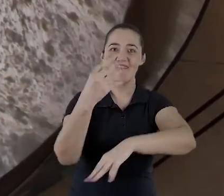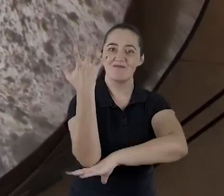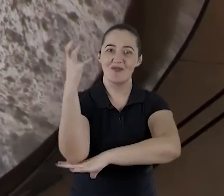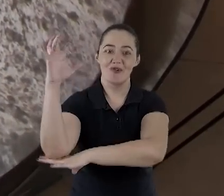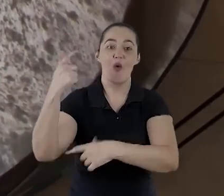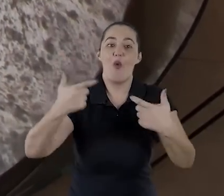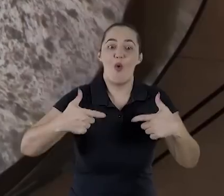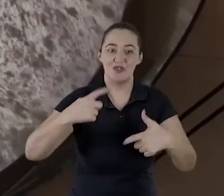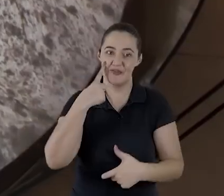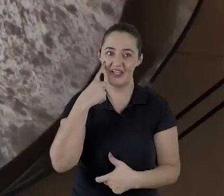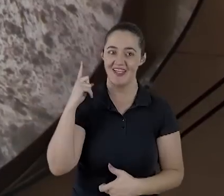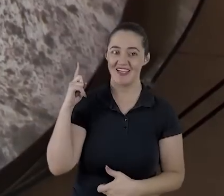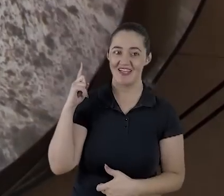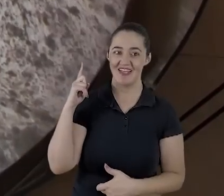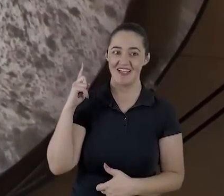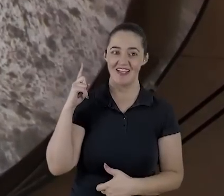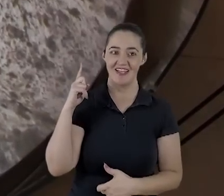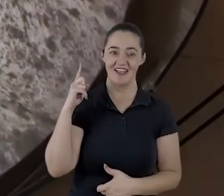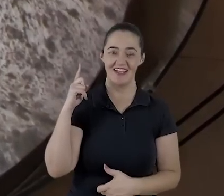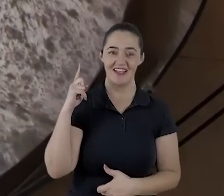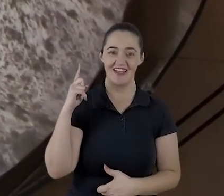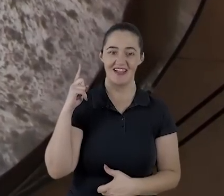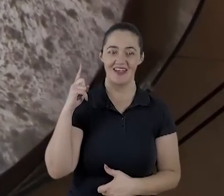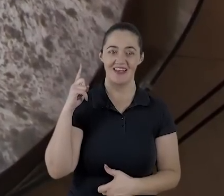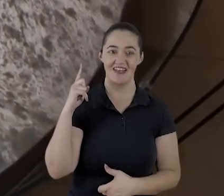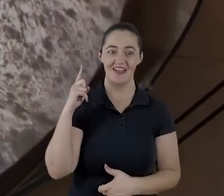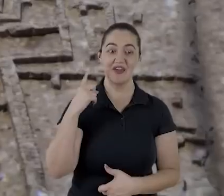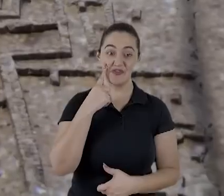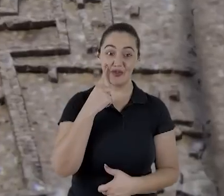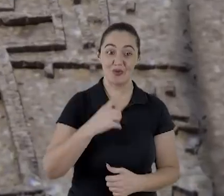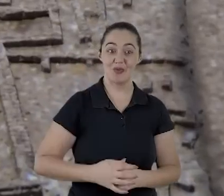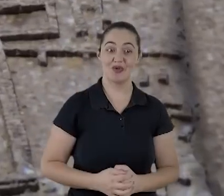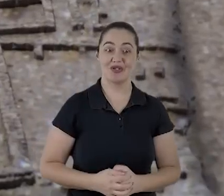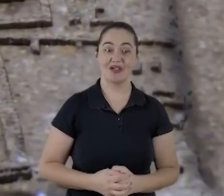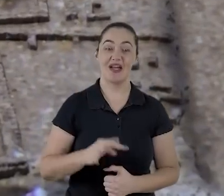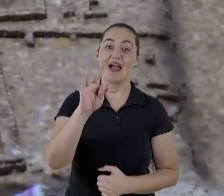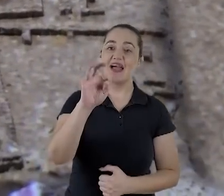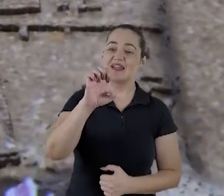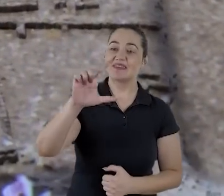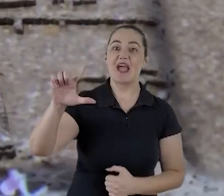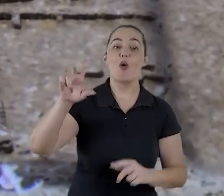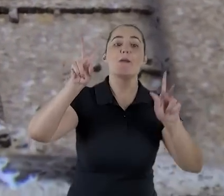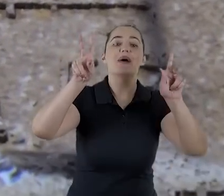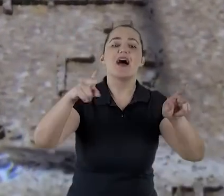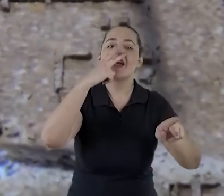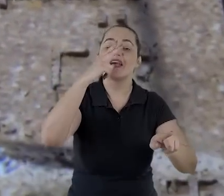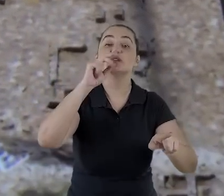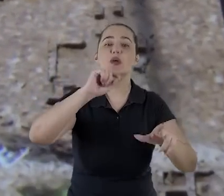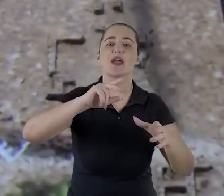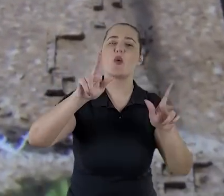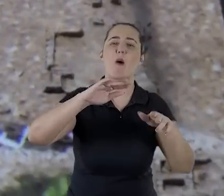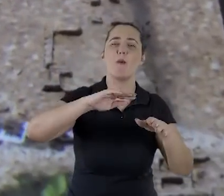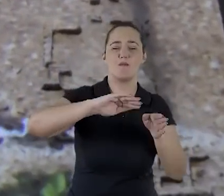Exatamente. E podemos ver, né, o tel. Você já explicou em diferentes oportunidades o que significa um tel. Sim. E vemos como se fosse um bolo